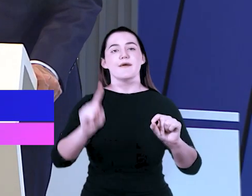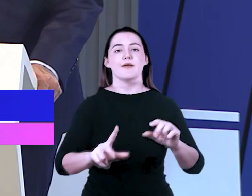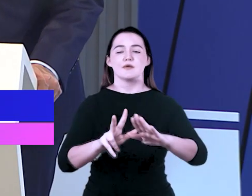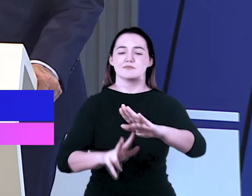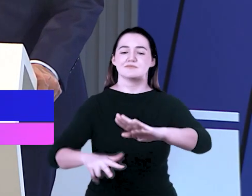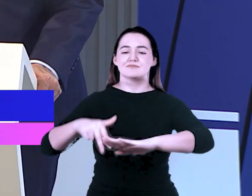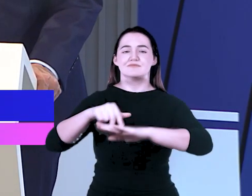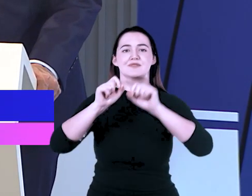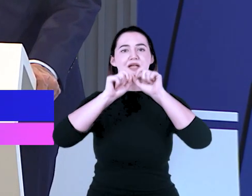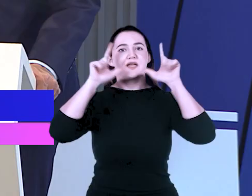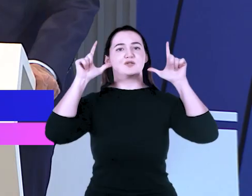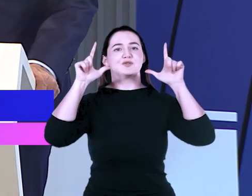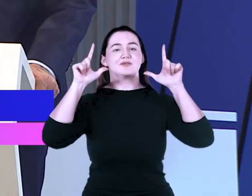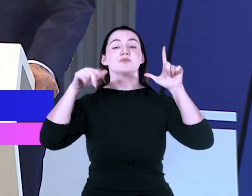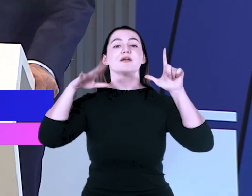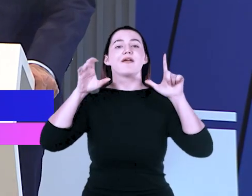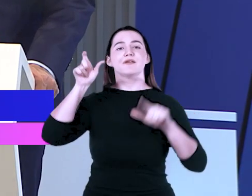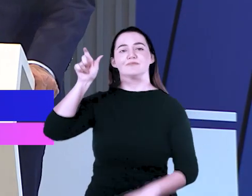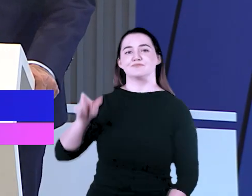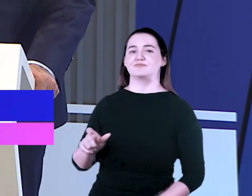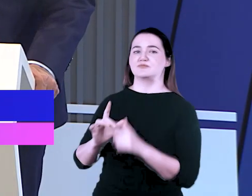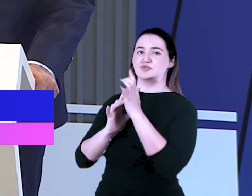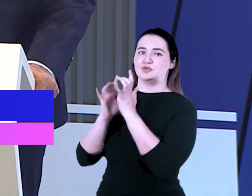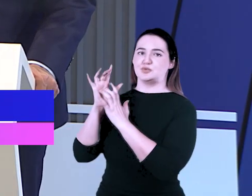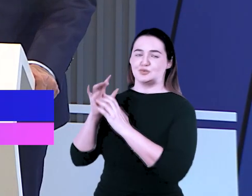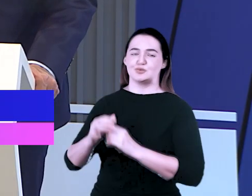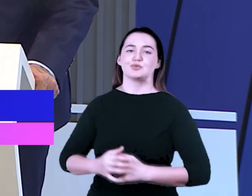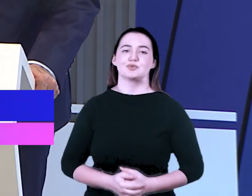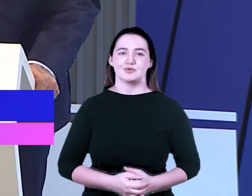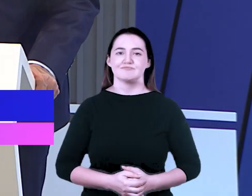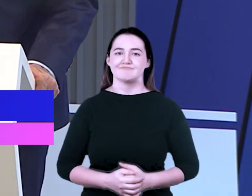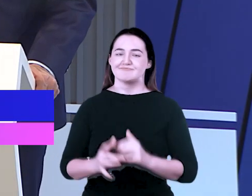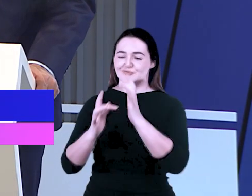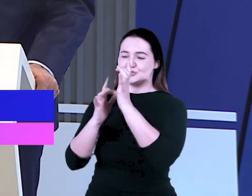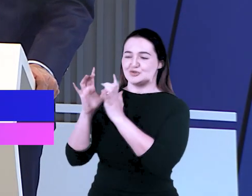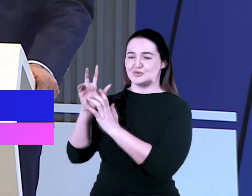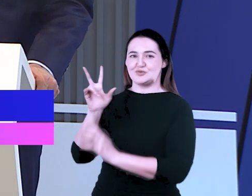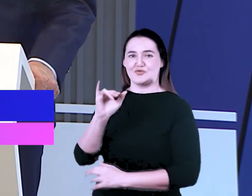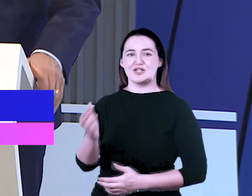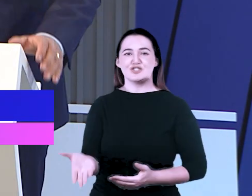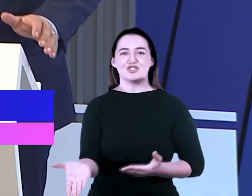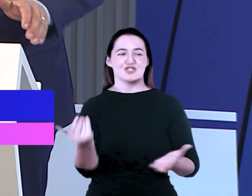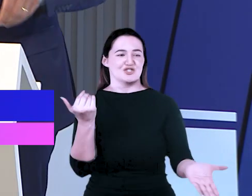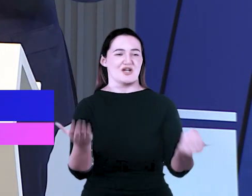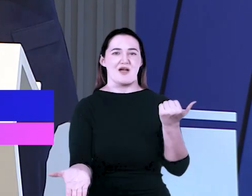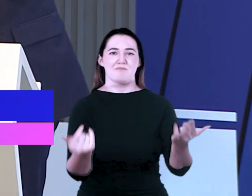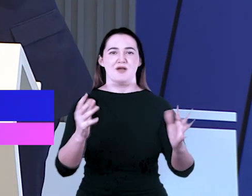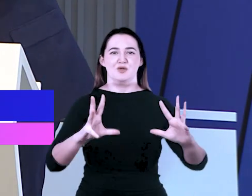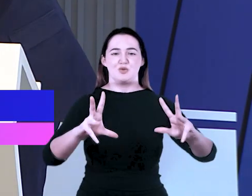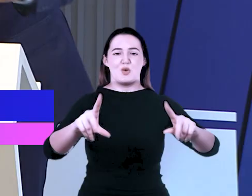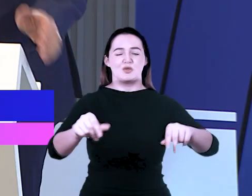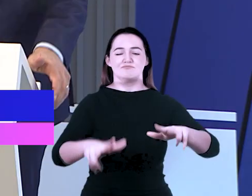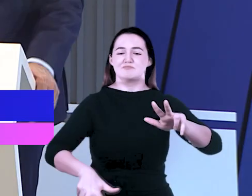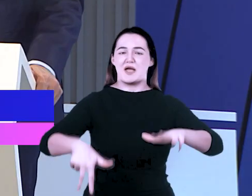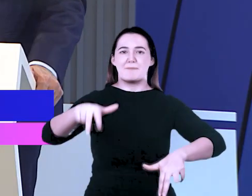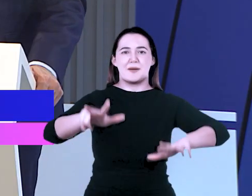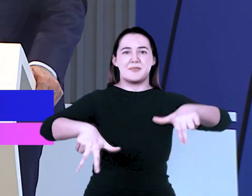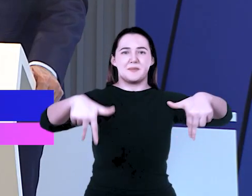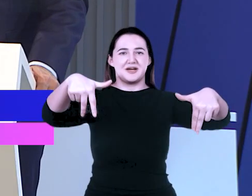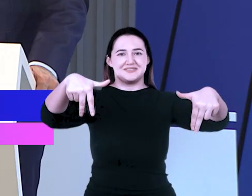ressurreição. Quando Jesus vai chamar os mortos da sepultura para voltarem à